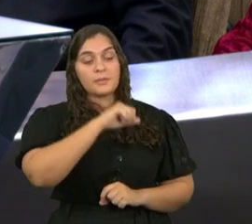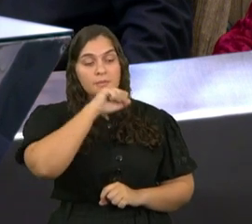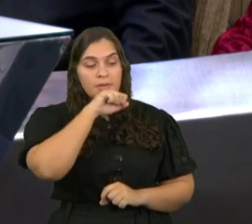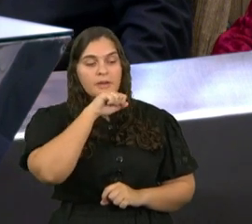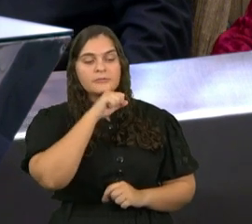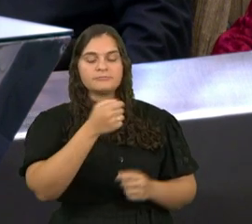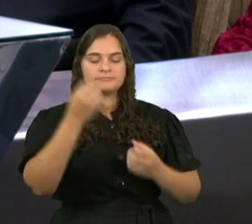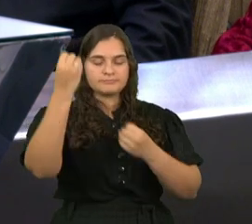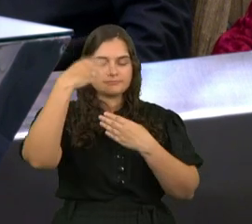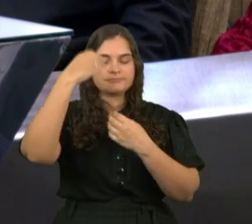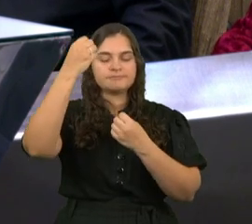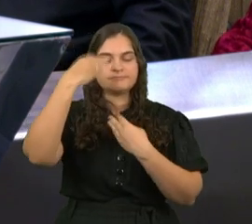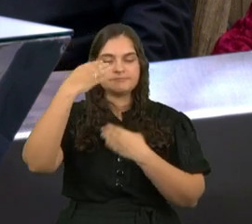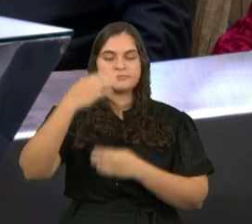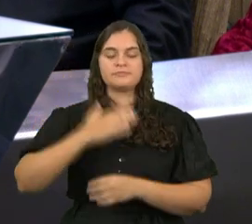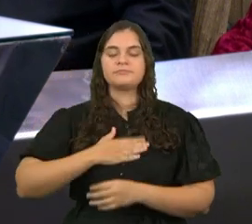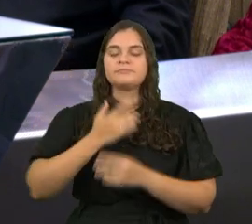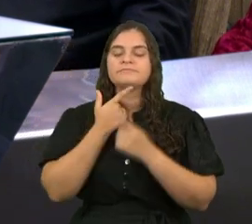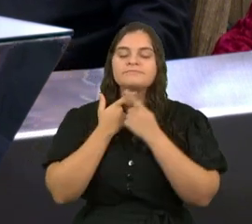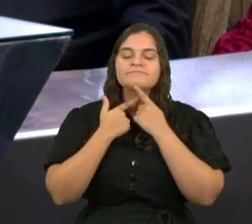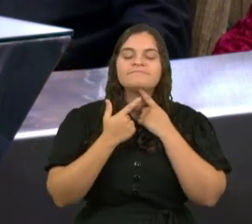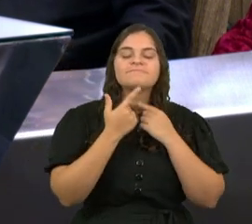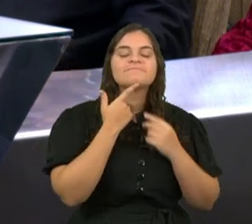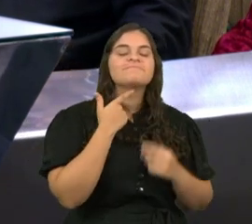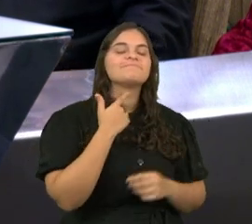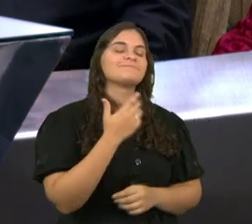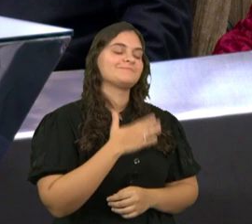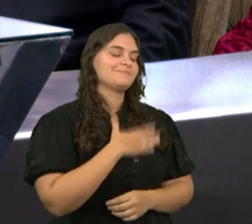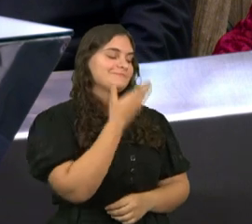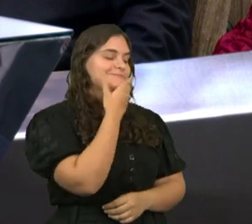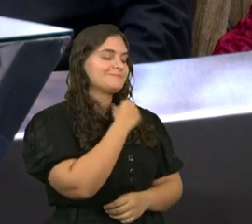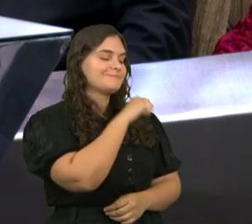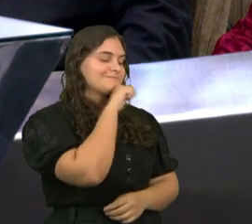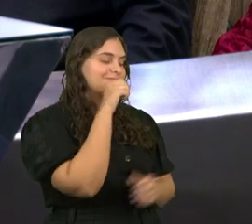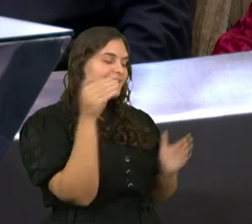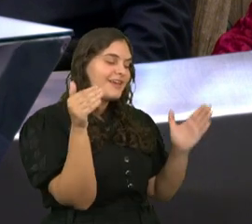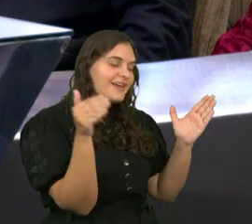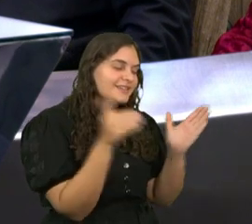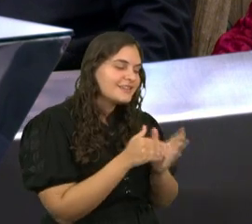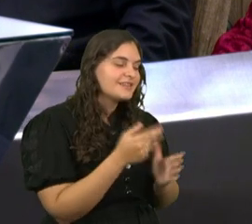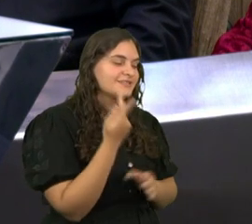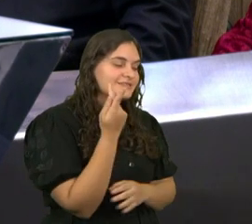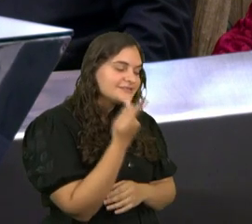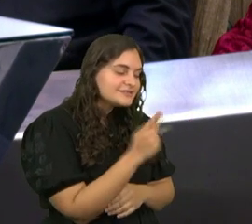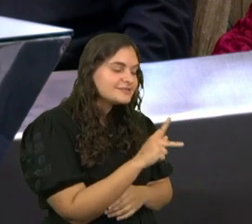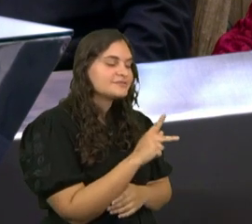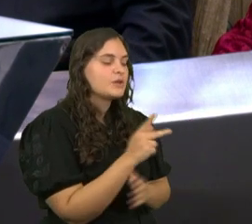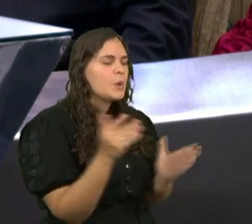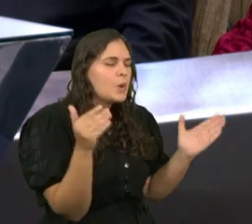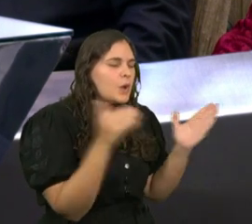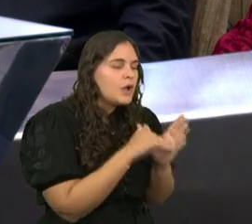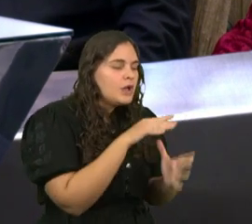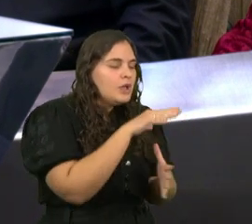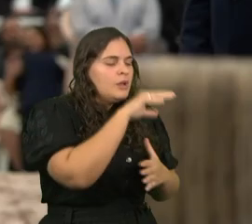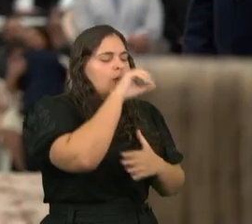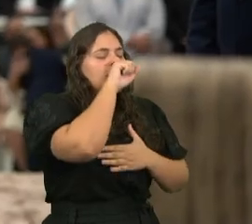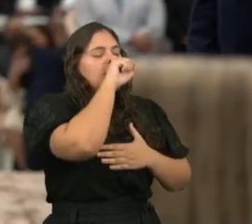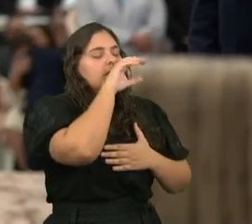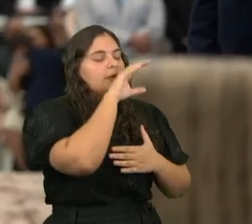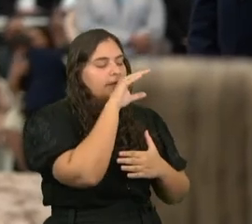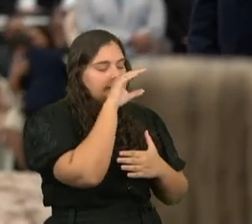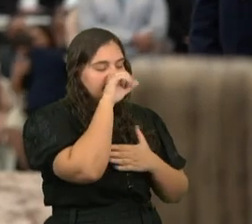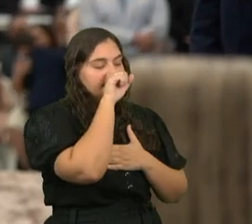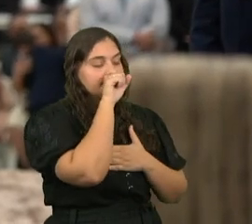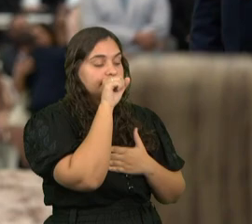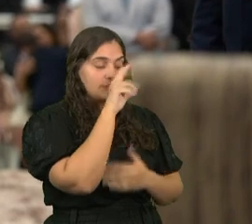mim. E o meu desejo, meu Pai, é que até o seu último suspiro, o Senhor possa